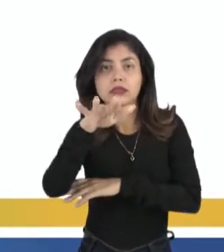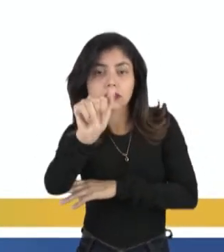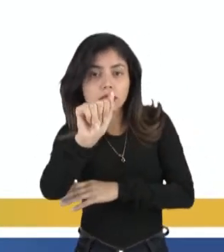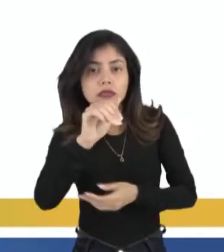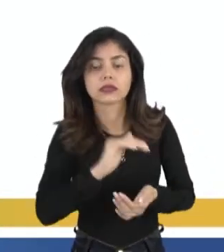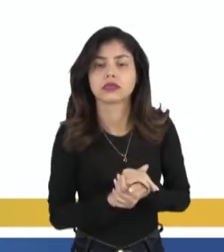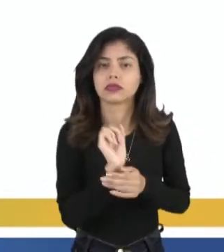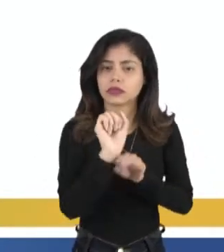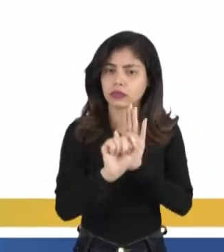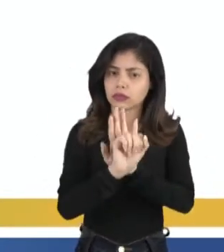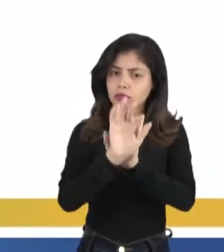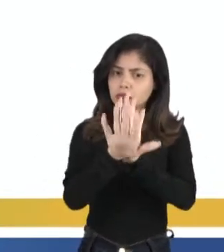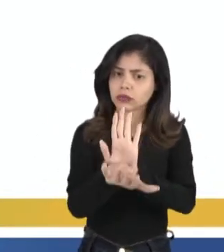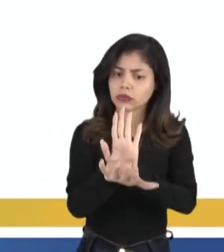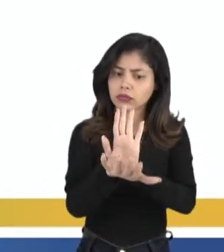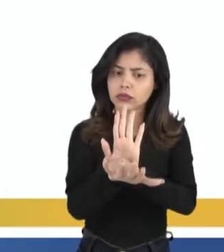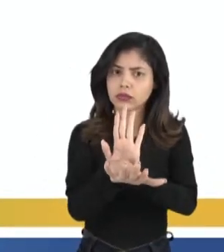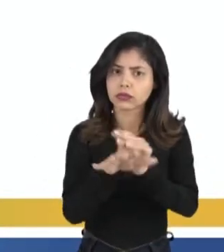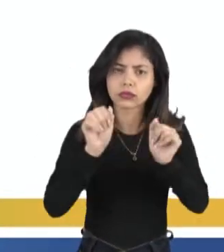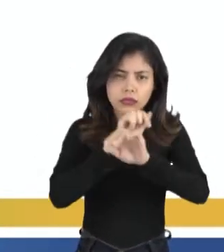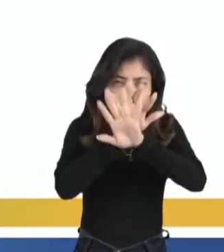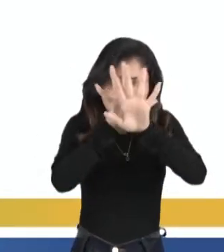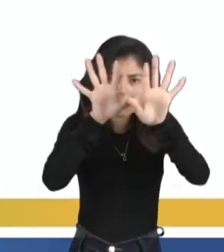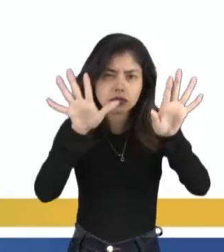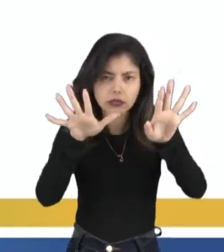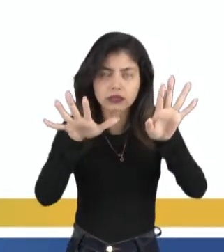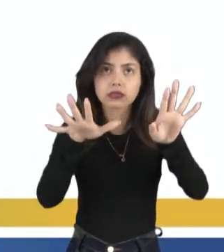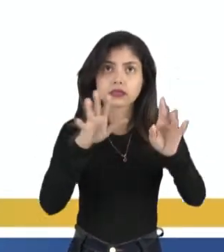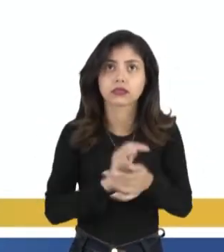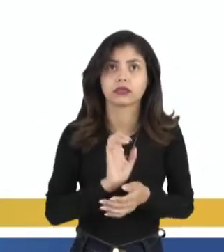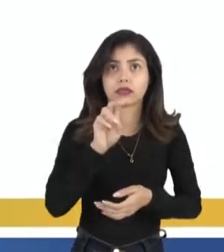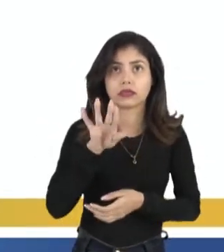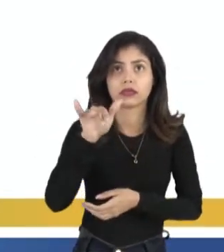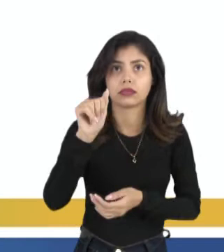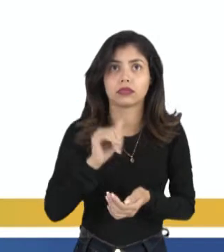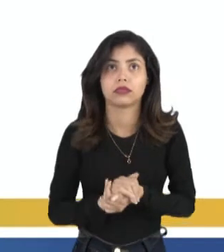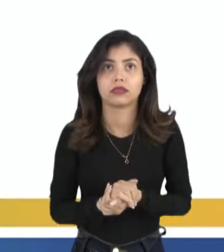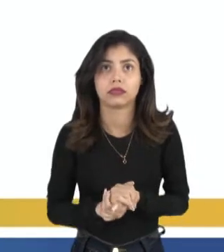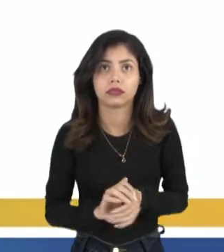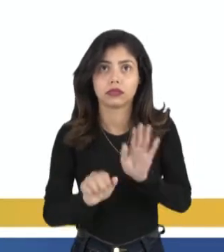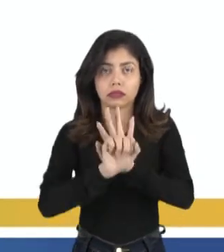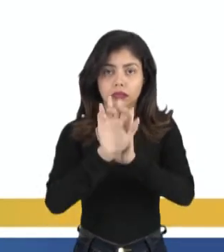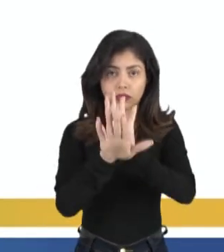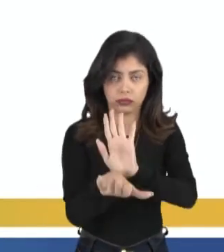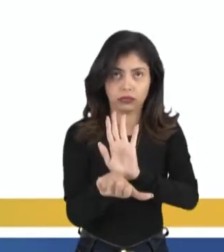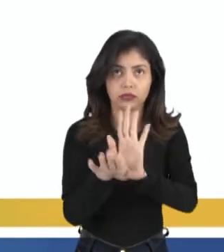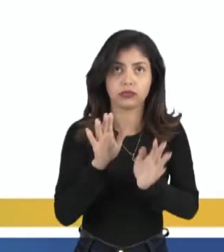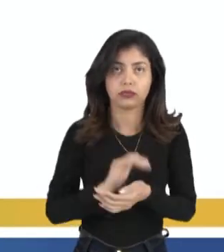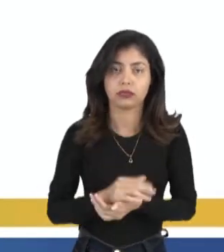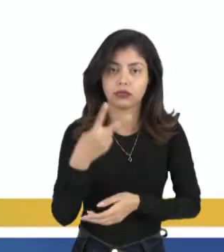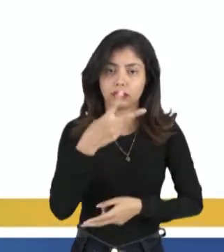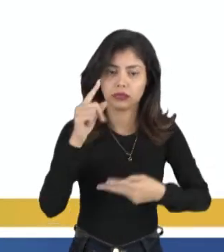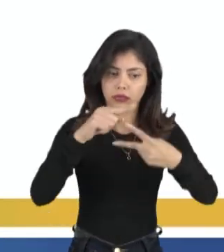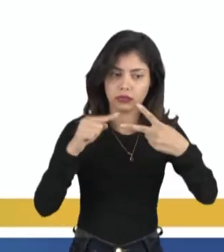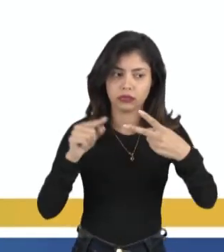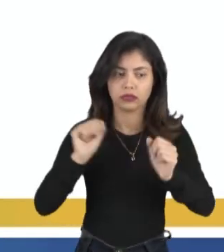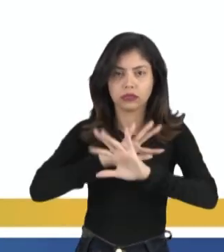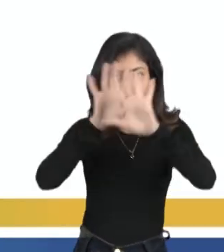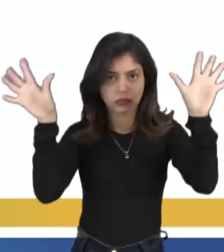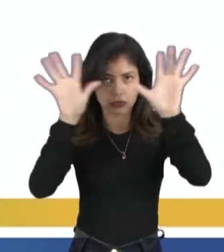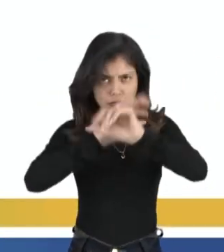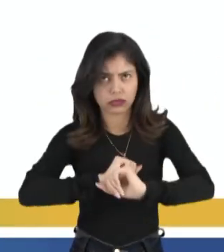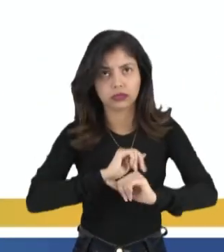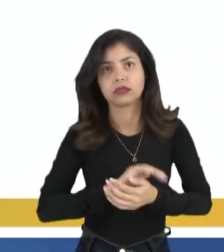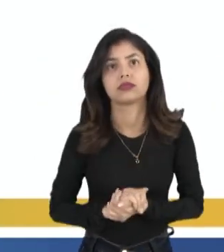sombra, só que uma sombra mais clara do que a umbra. Então a gente tem a umbra e a penumbra. Então nós precisamos ter esses dois para formar